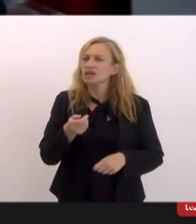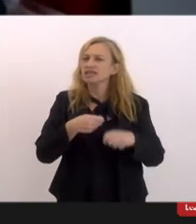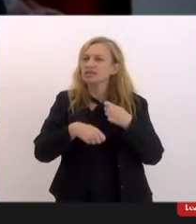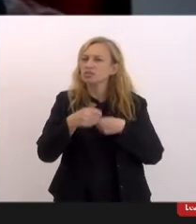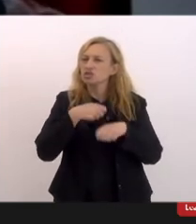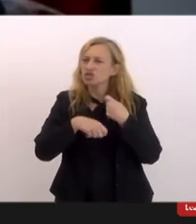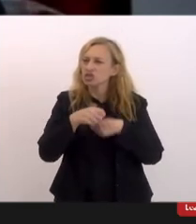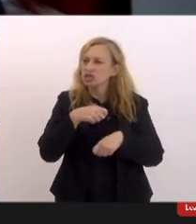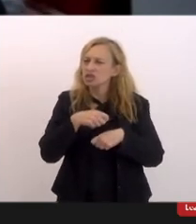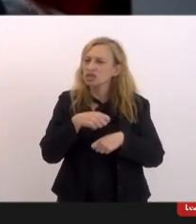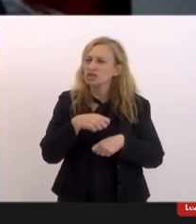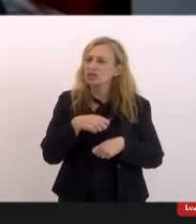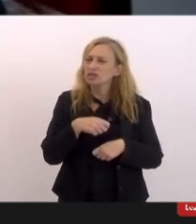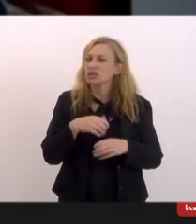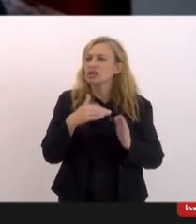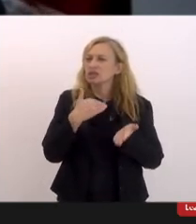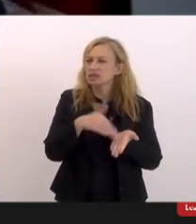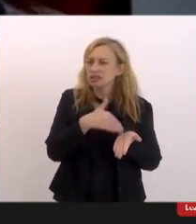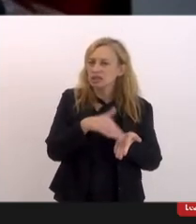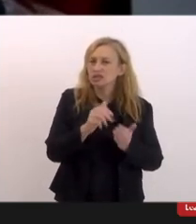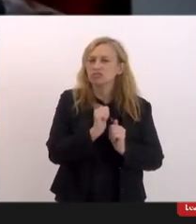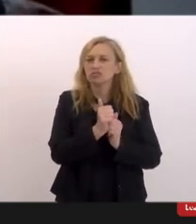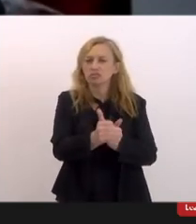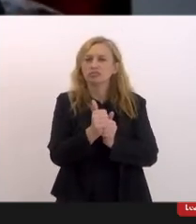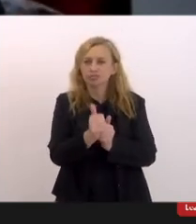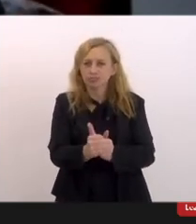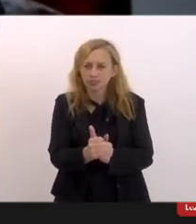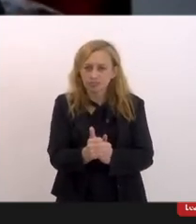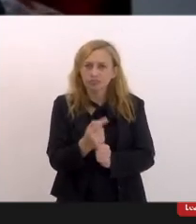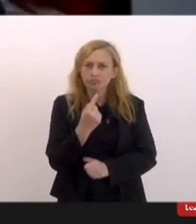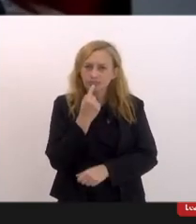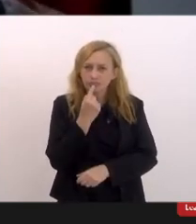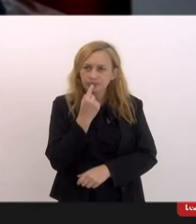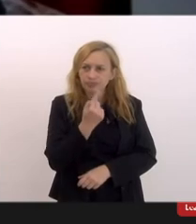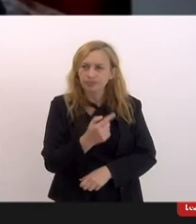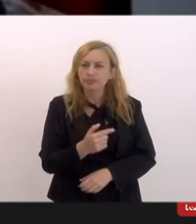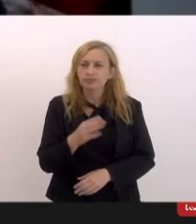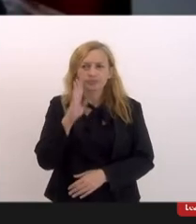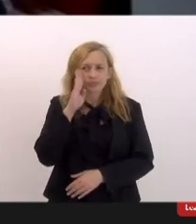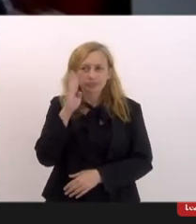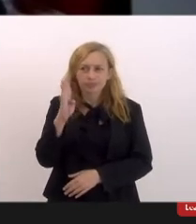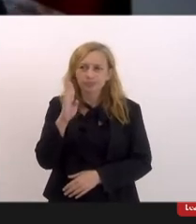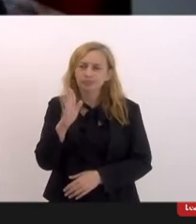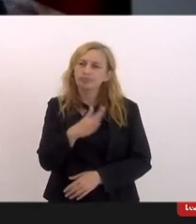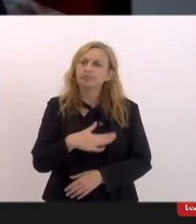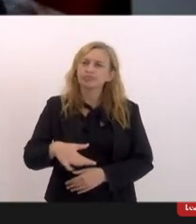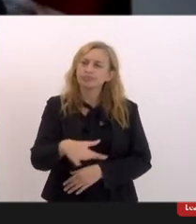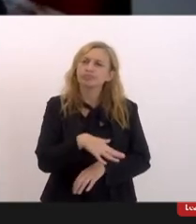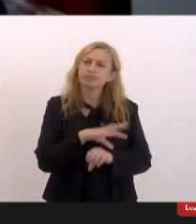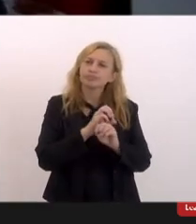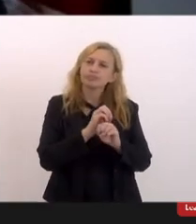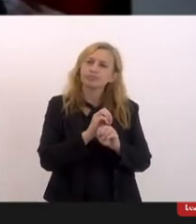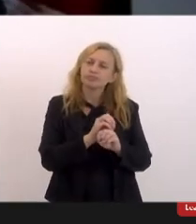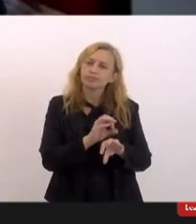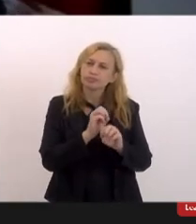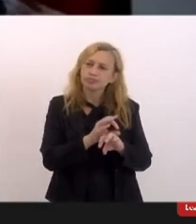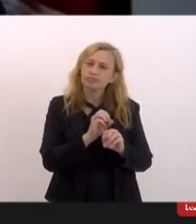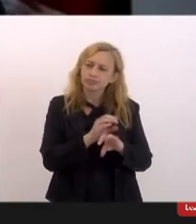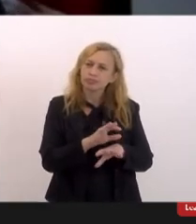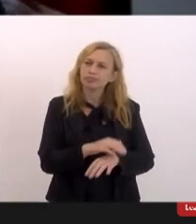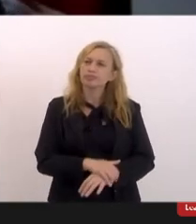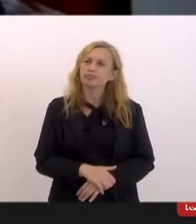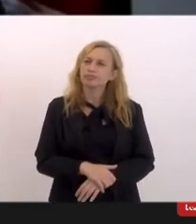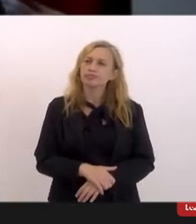administrativa, gerencial, o secretário tem acompanhado de perto, e a prioridade, que são as unidades escolares, que elas